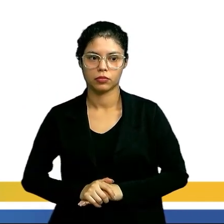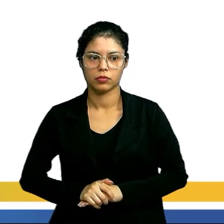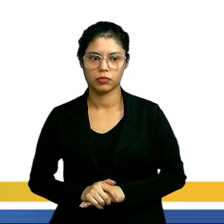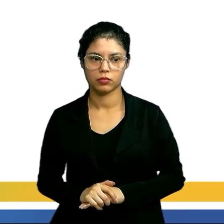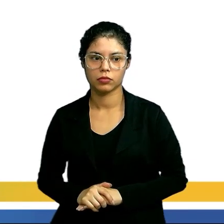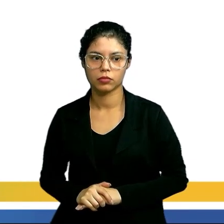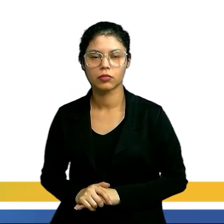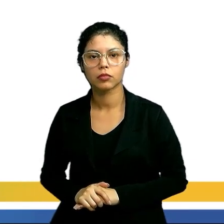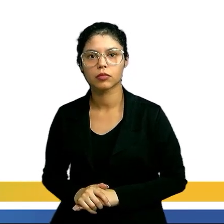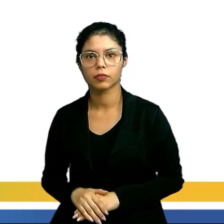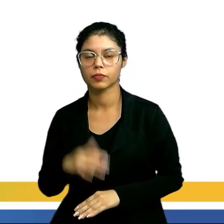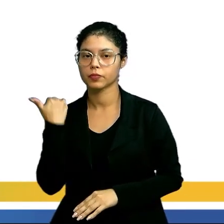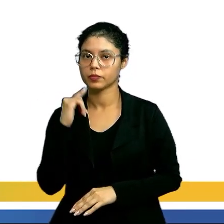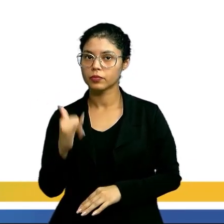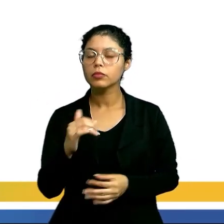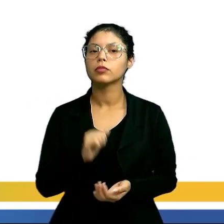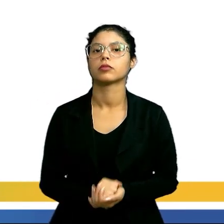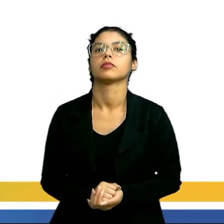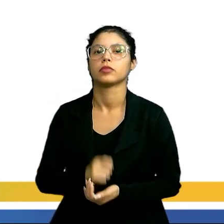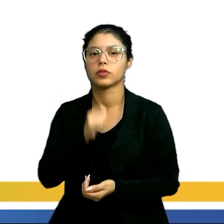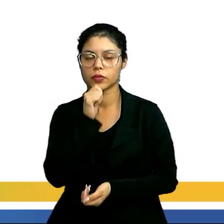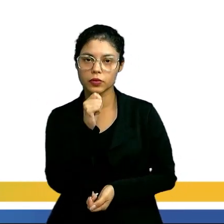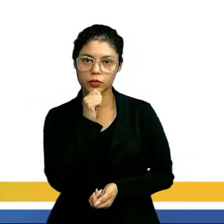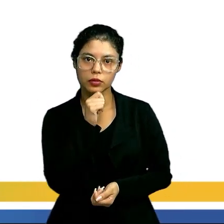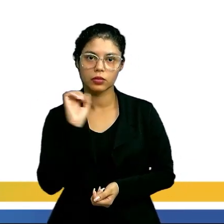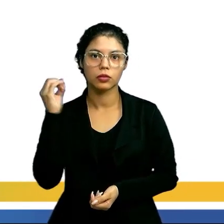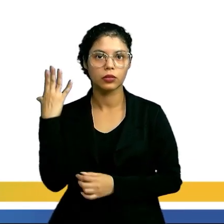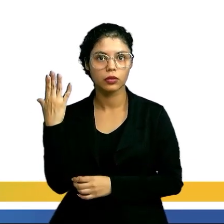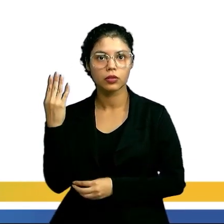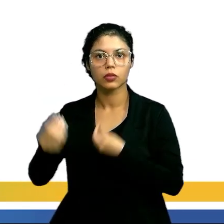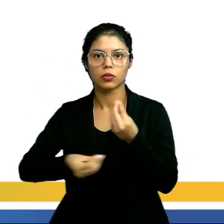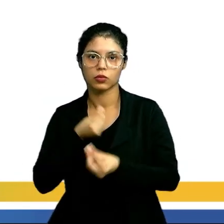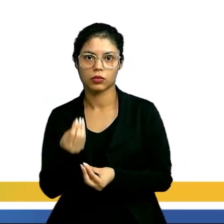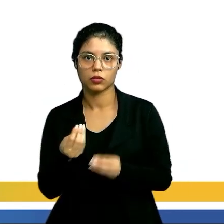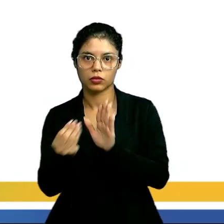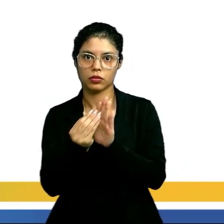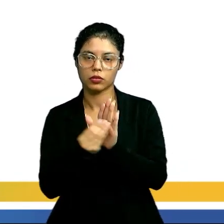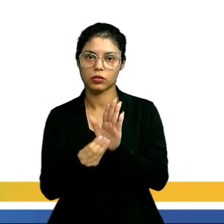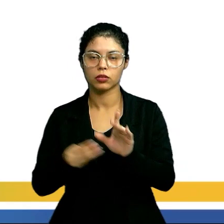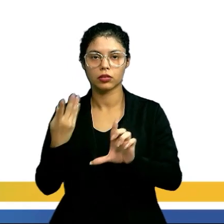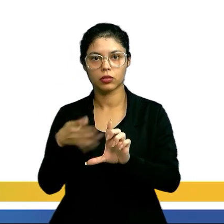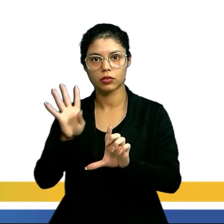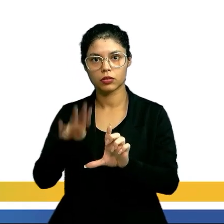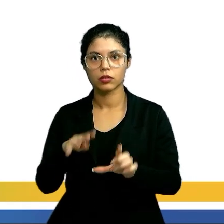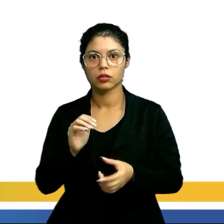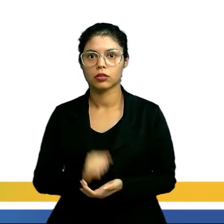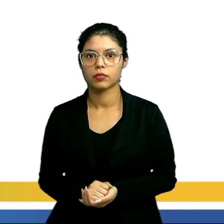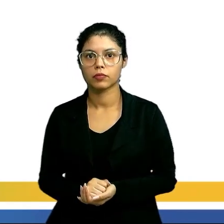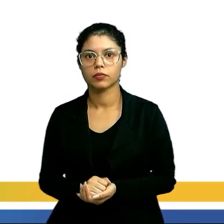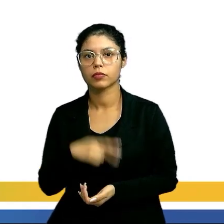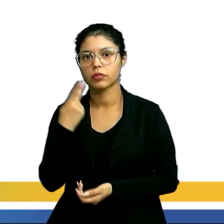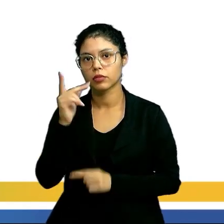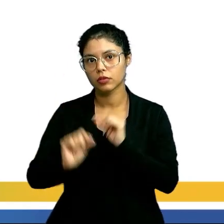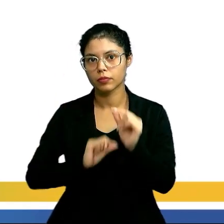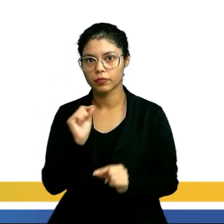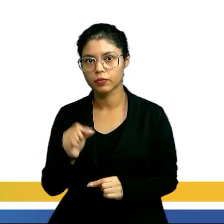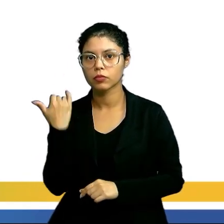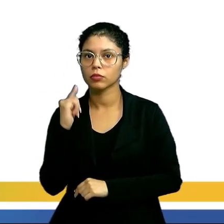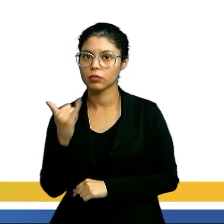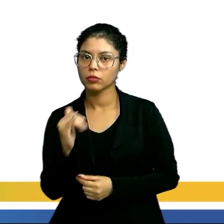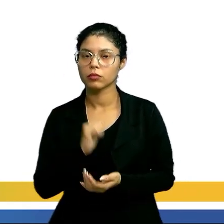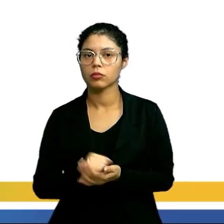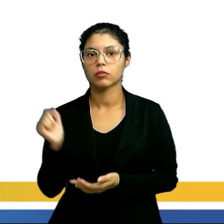também levamos em consideração o que a própria lei de Newton nos fala, a segunda lei, né, associada aí à força